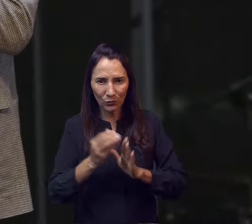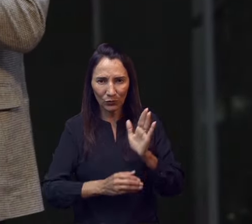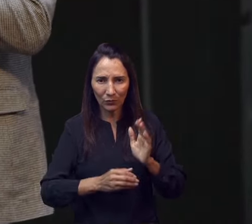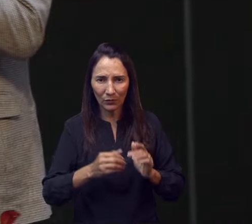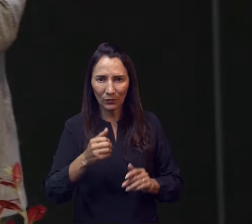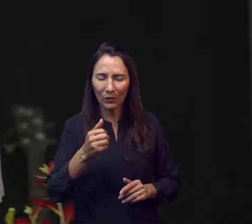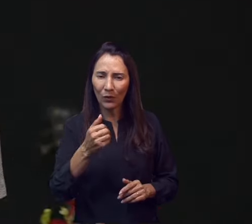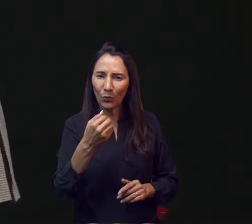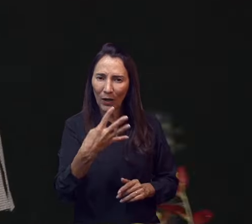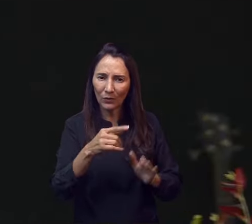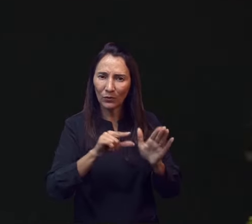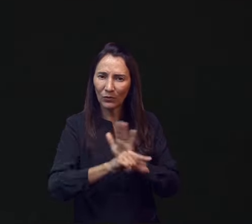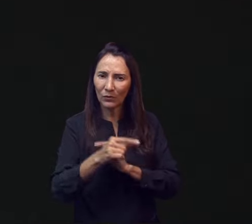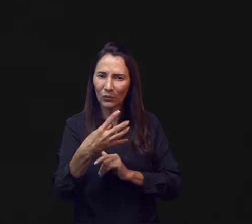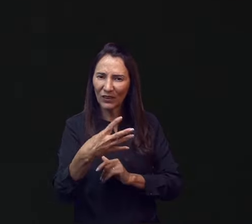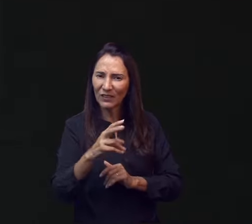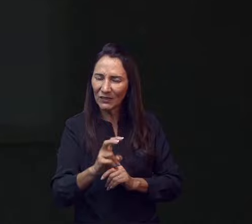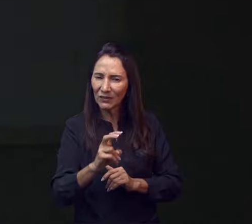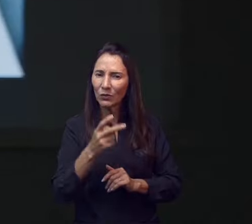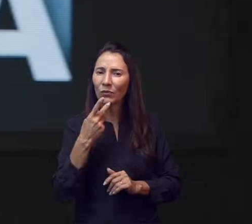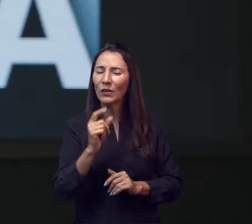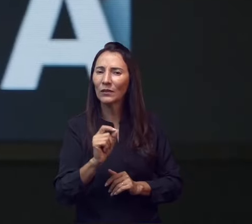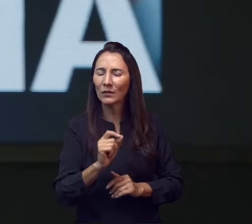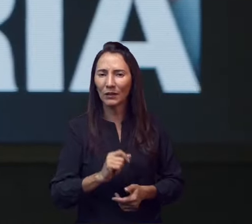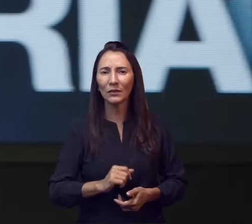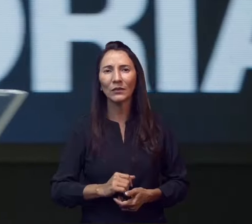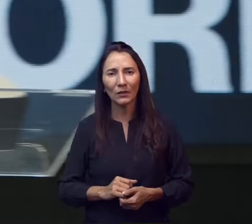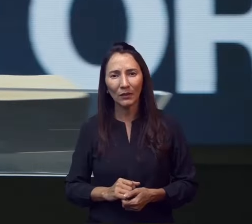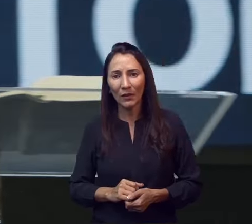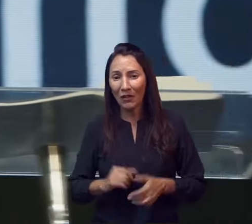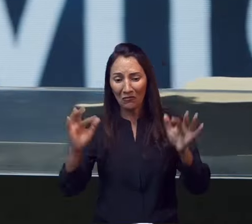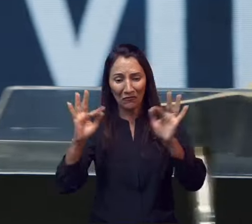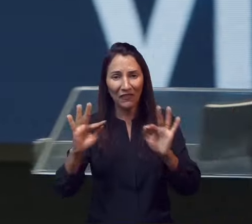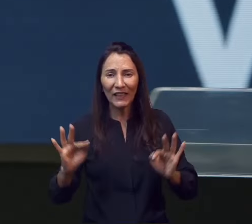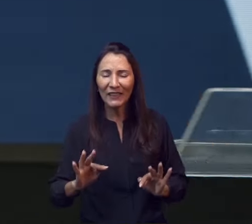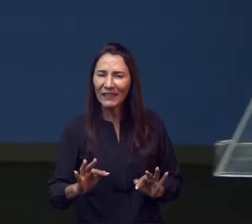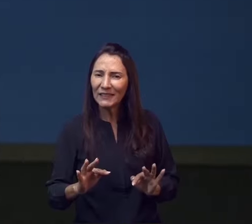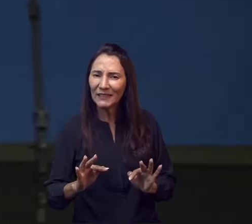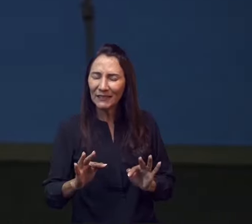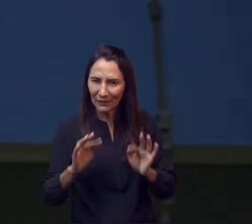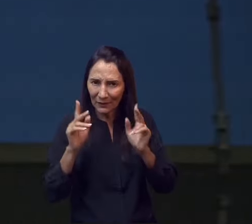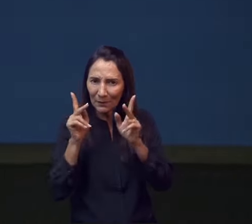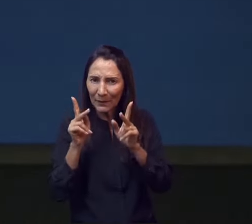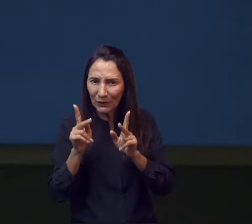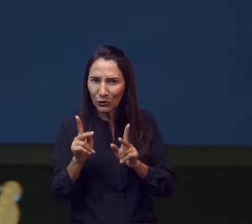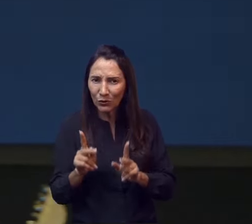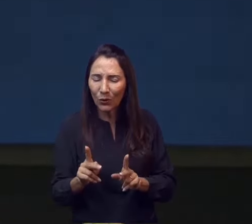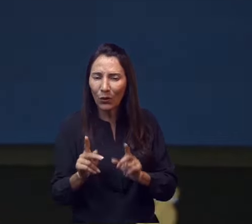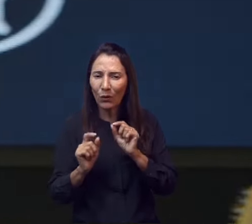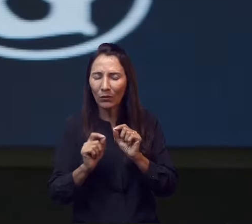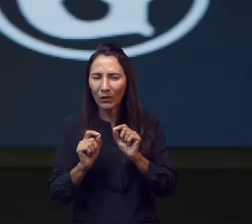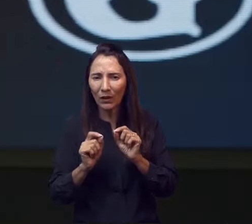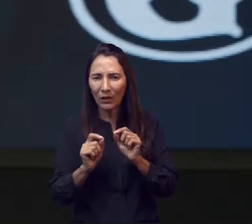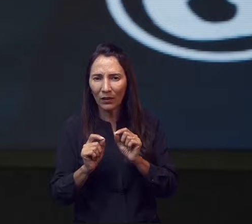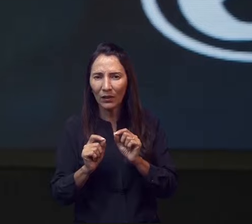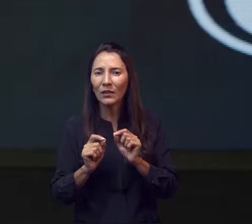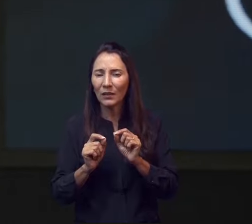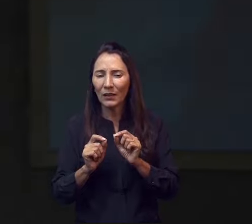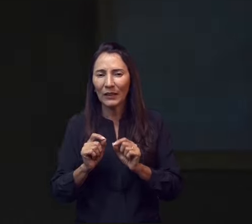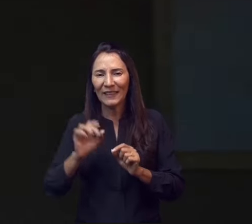sobre sua casa para dar sustento em tempo oportuno bem aventurado aquele servo Quando o senhor voltar a encontrar assim o